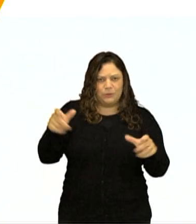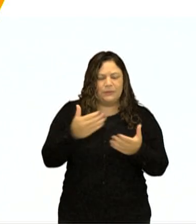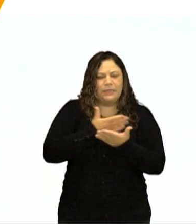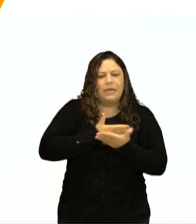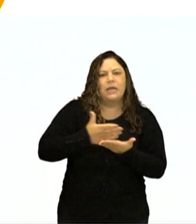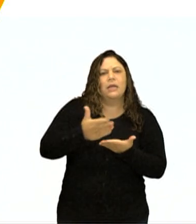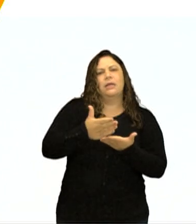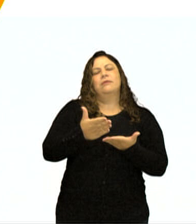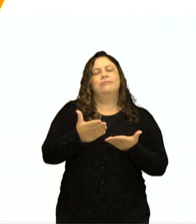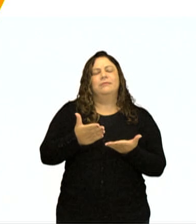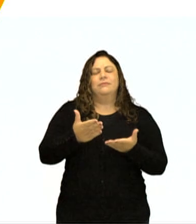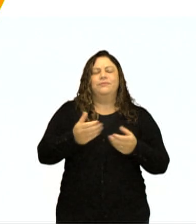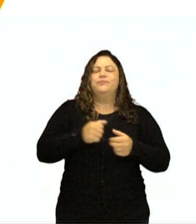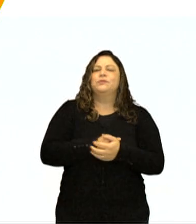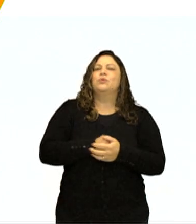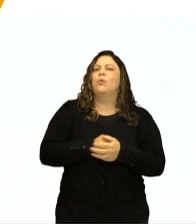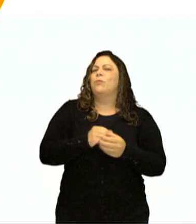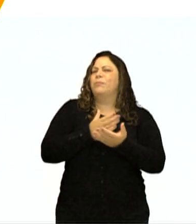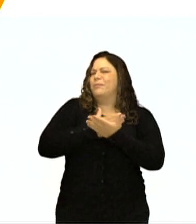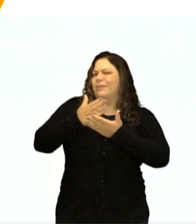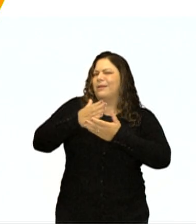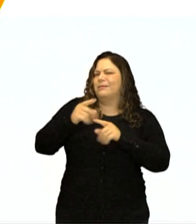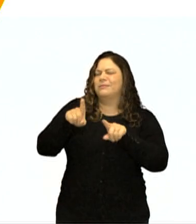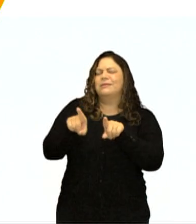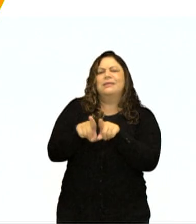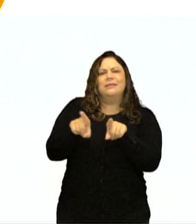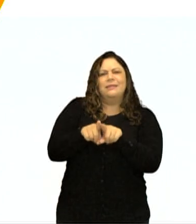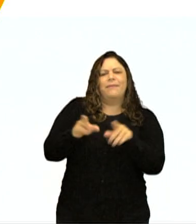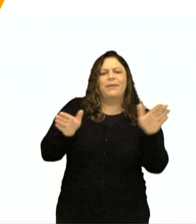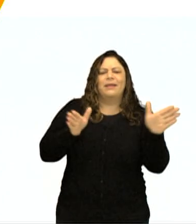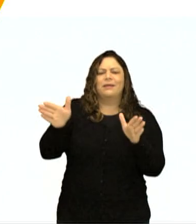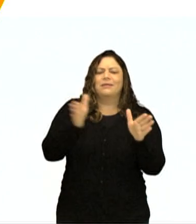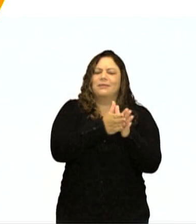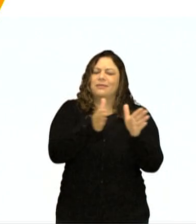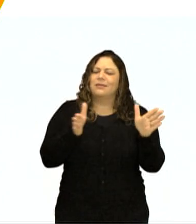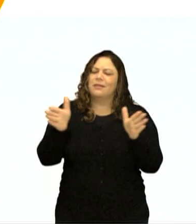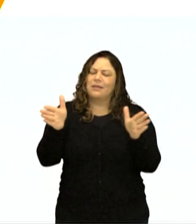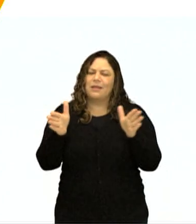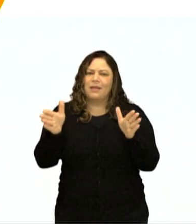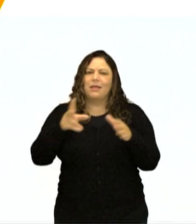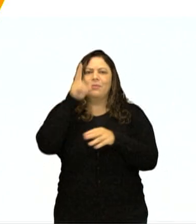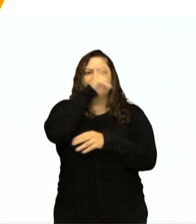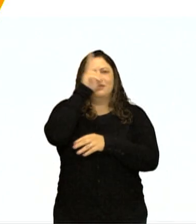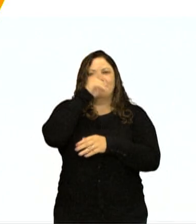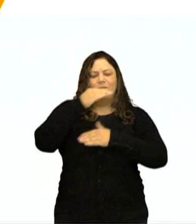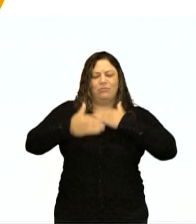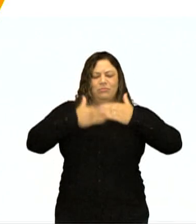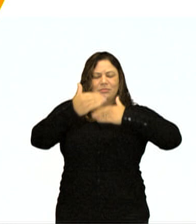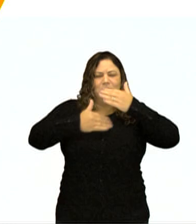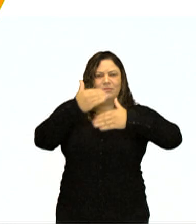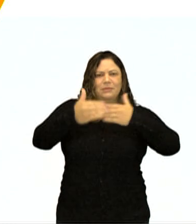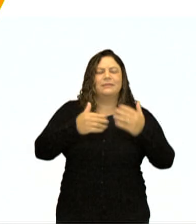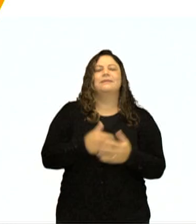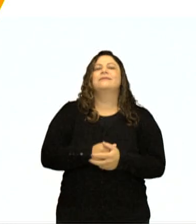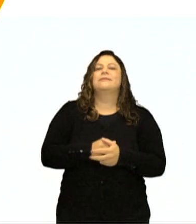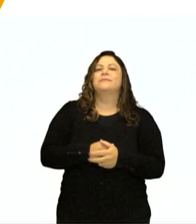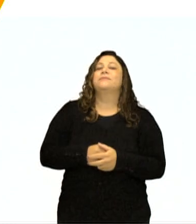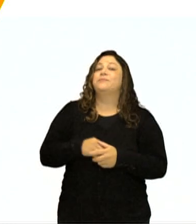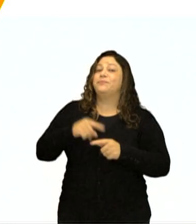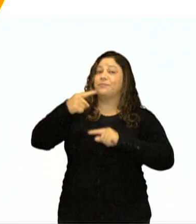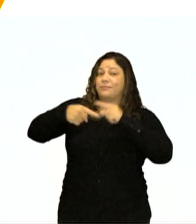inicial e ainda a época em que se passa a história. Se encaminhando para o desenvolvimento, nós temos